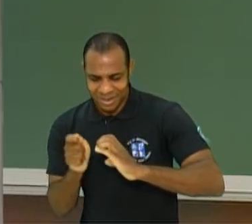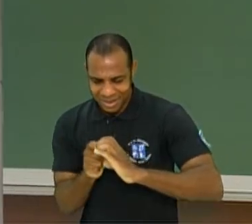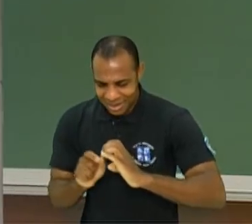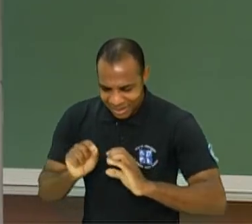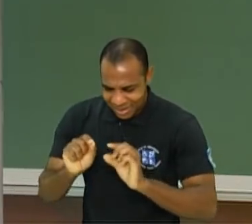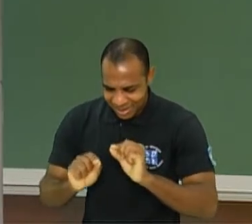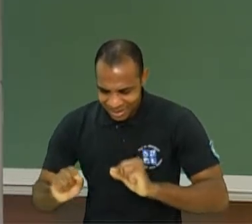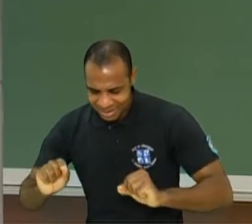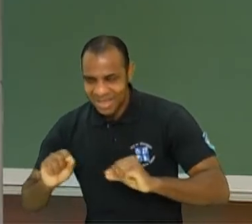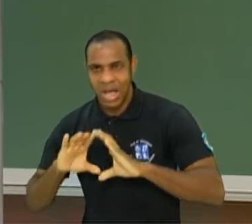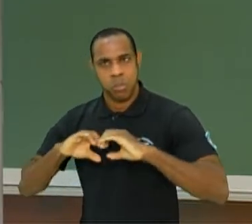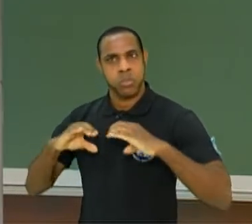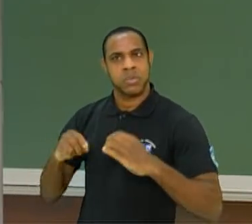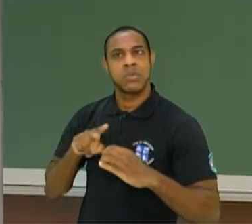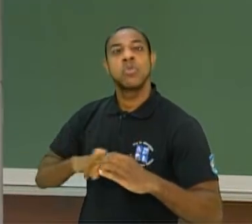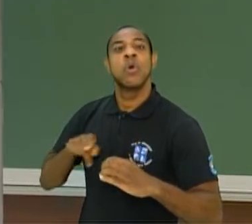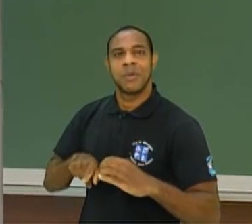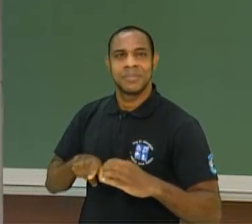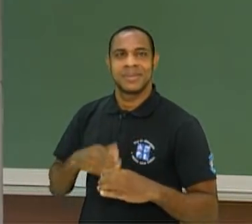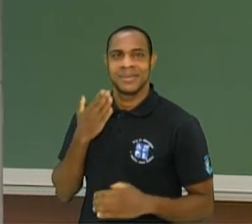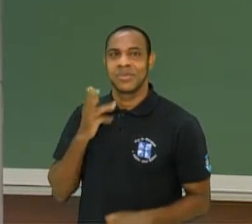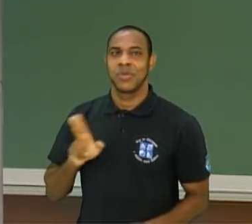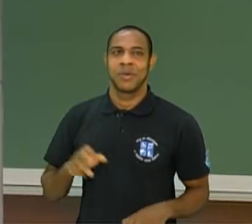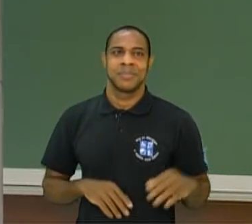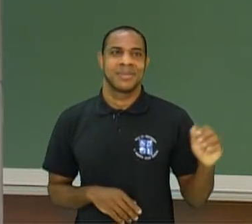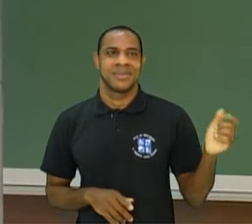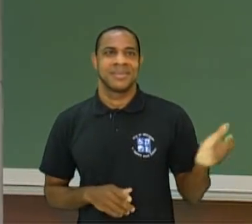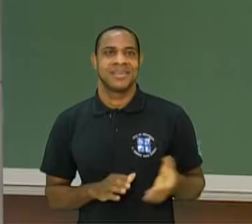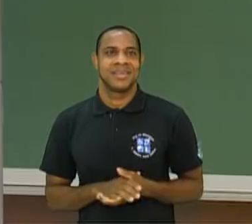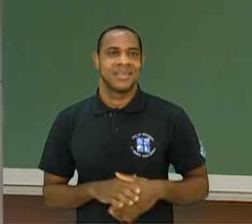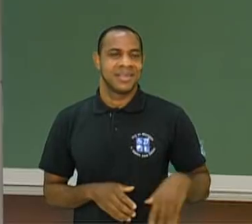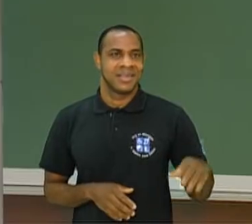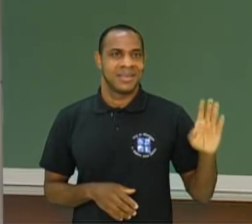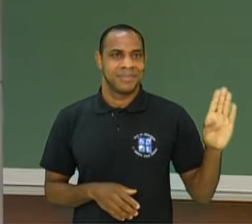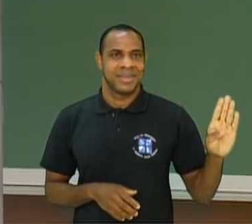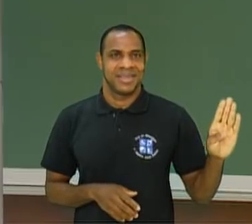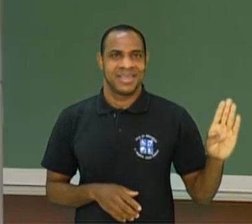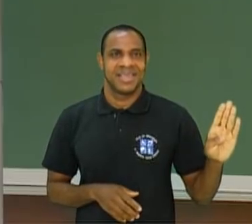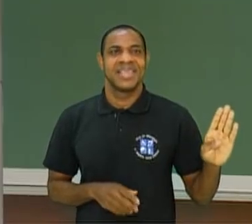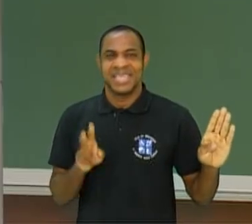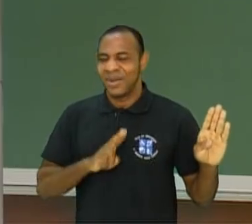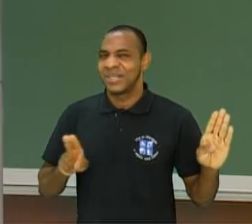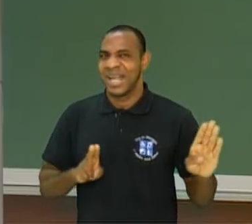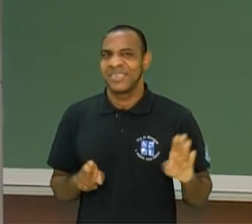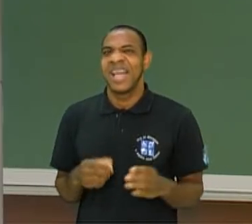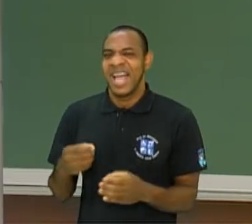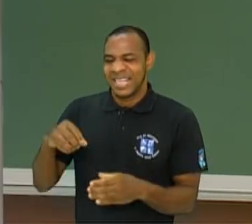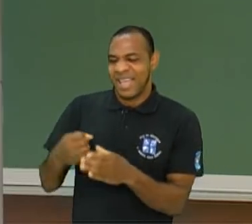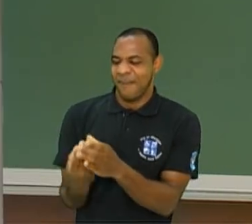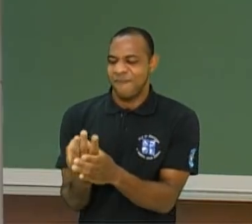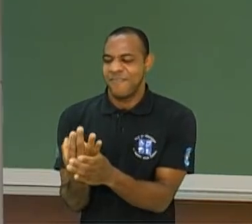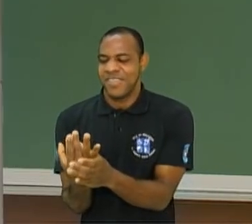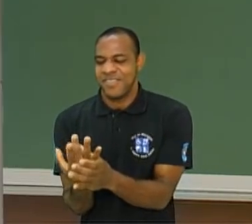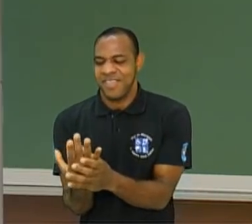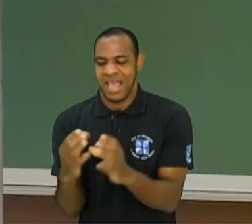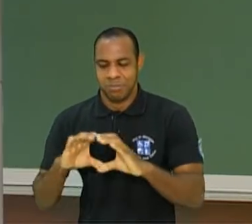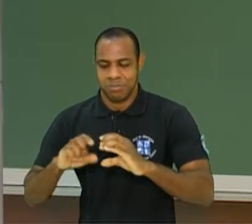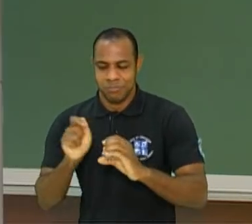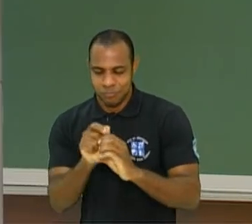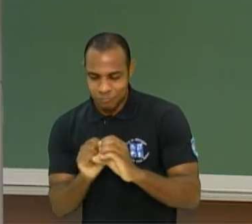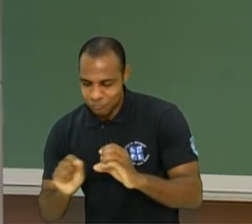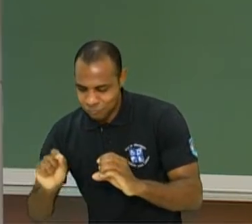chama Jack-o'-lantern, que é muito usado. Eles colocam uma vela ali dentro, acende a vela e aí no escuro dá